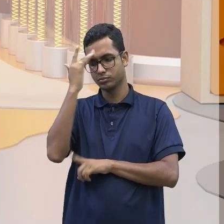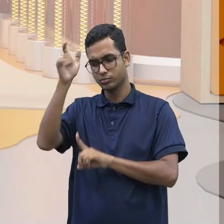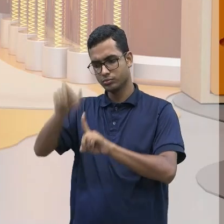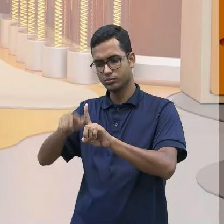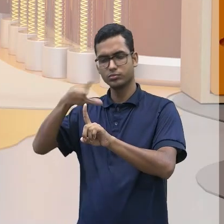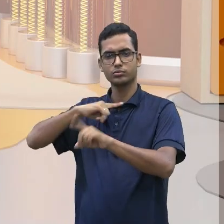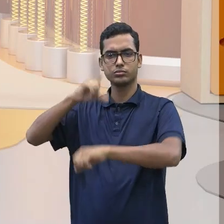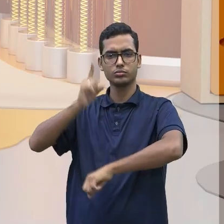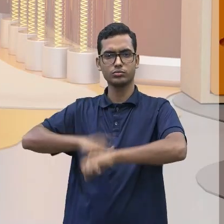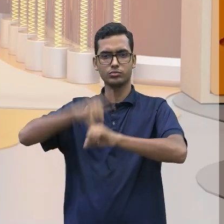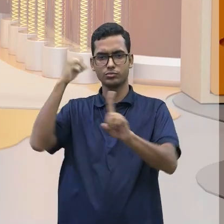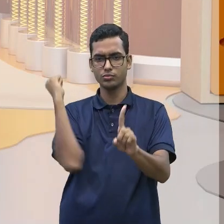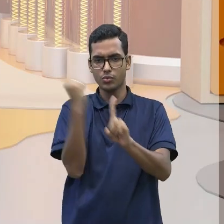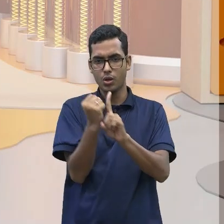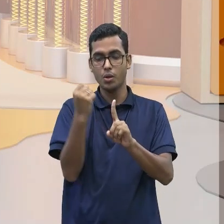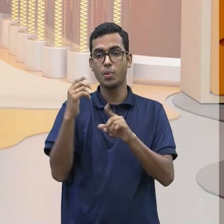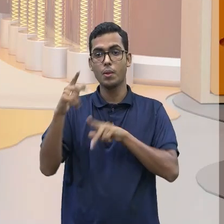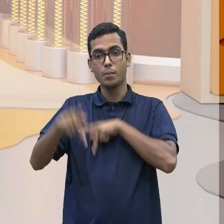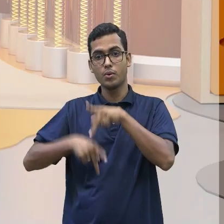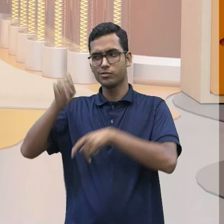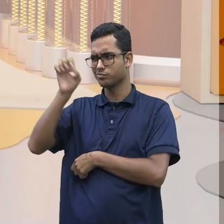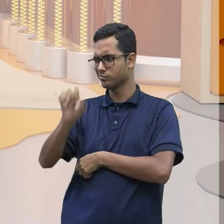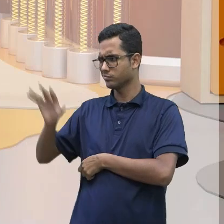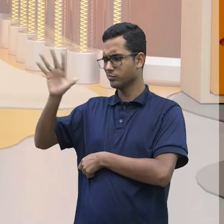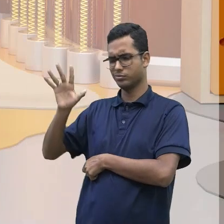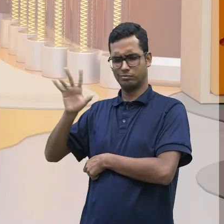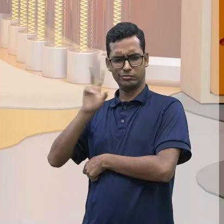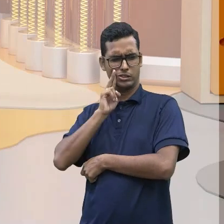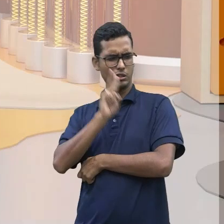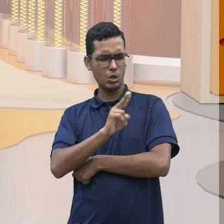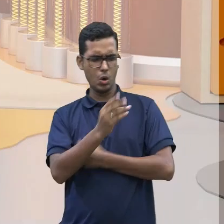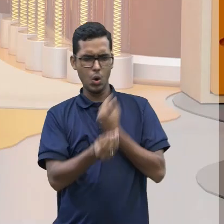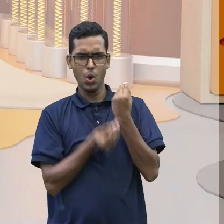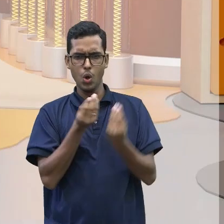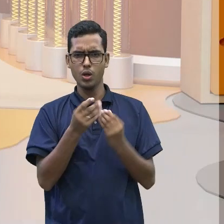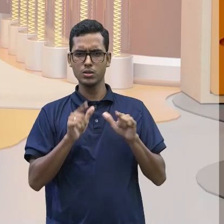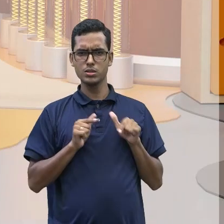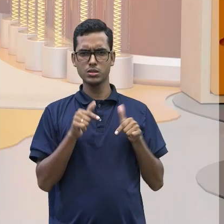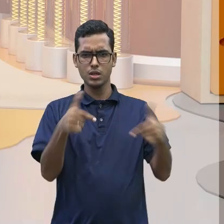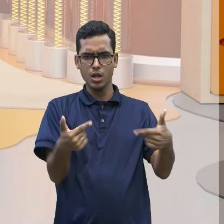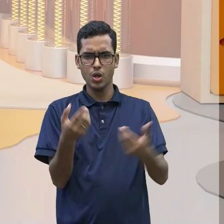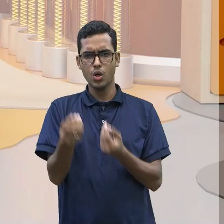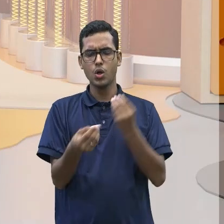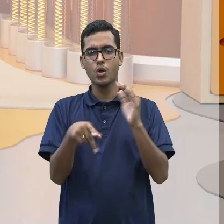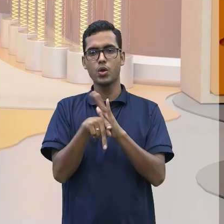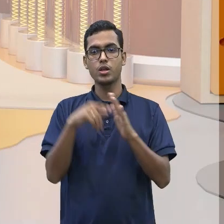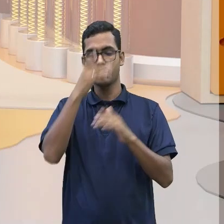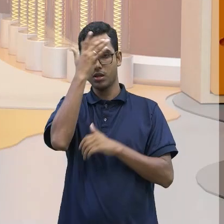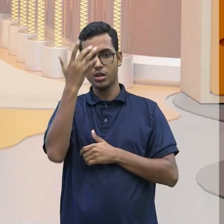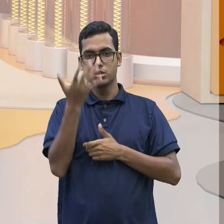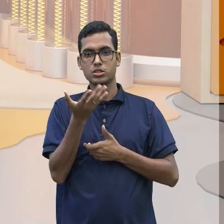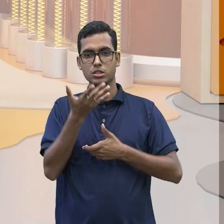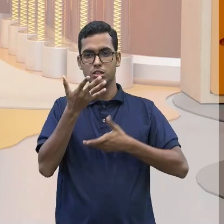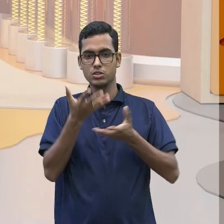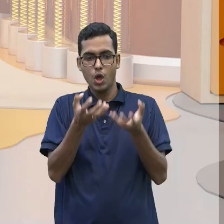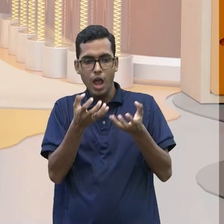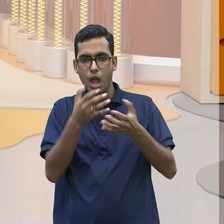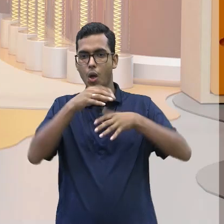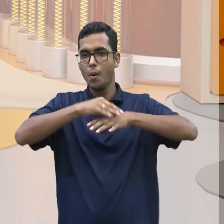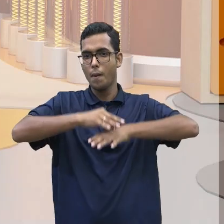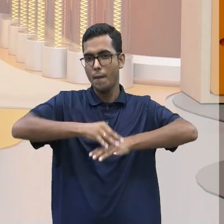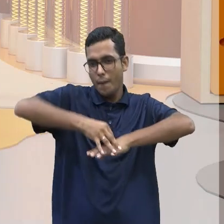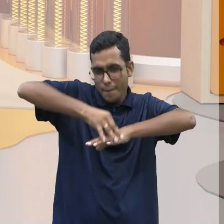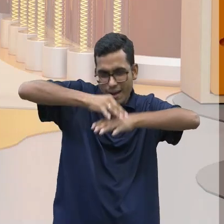sacrificada. Para os europeus, eles não viam dessa maneira. Eles viam como um ato, né, de canibalismo, como um ato